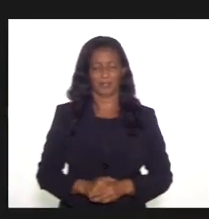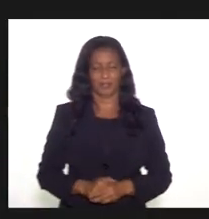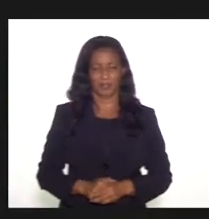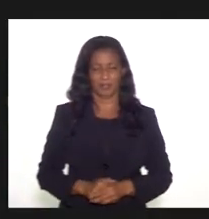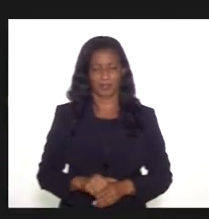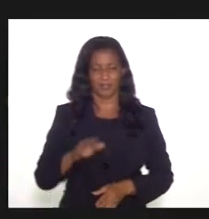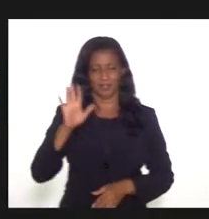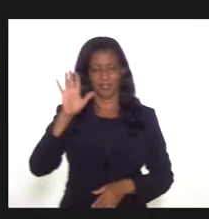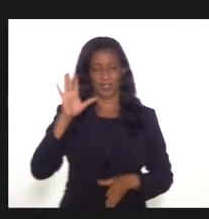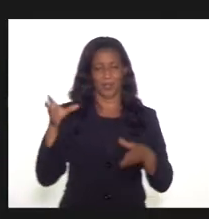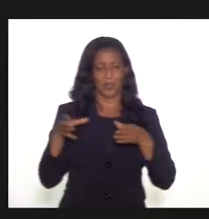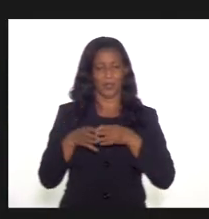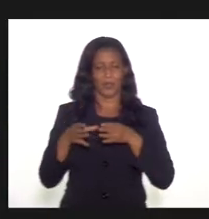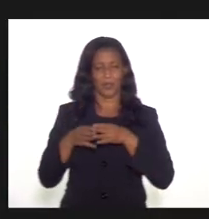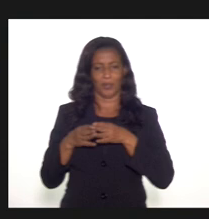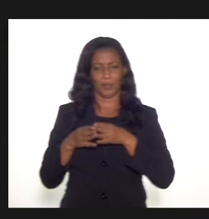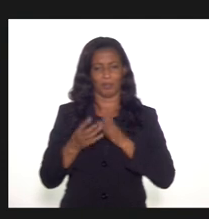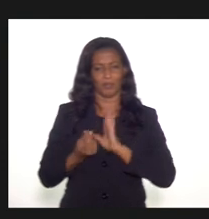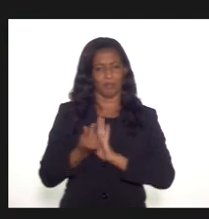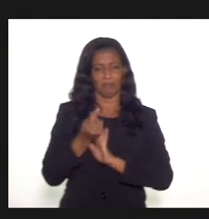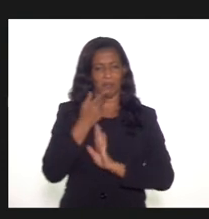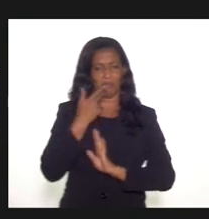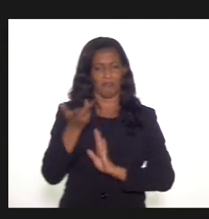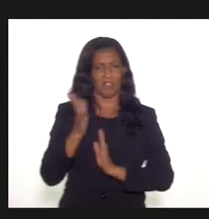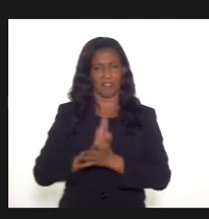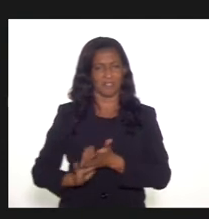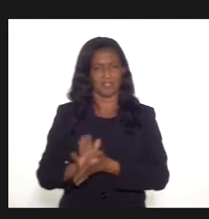Presidenta, a Comissão de Orçamento não fala nessa...